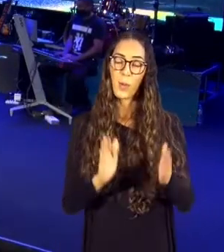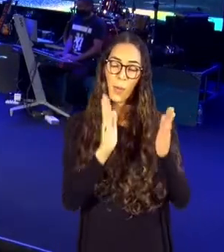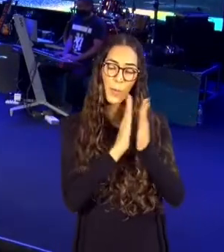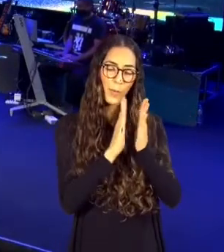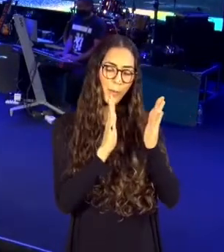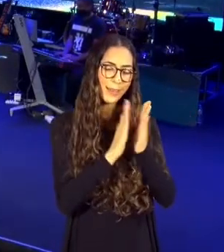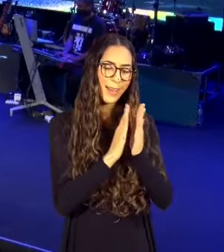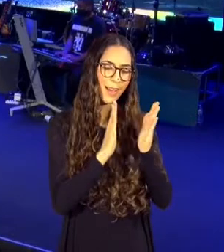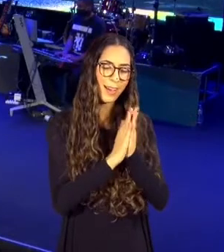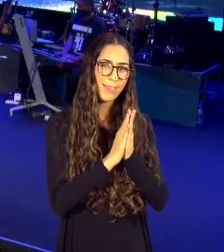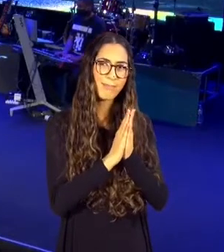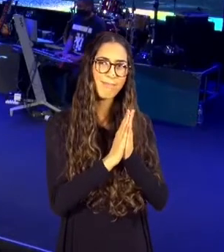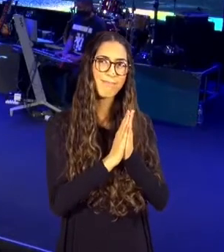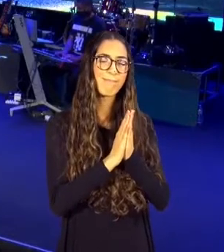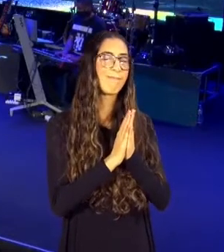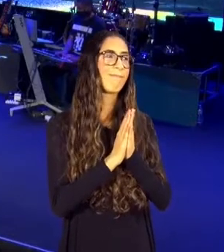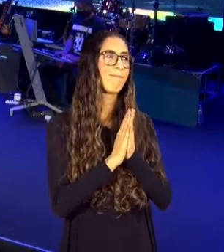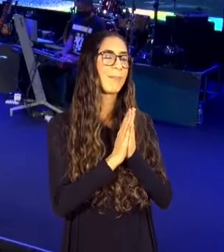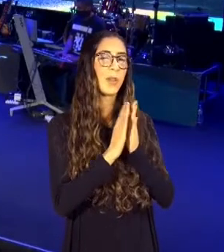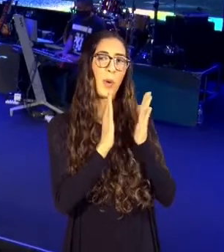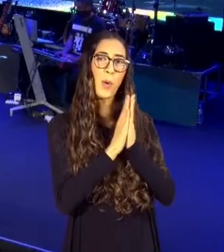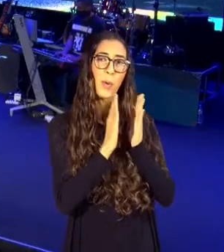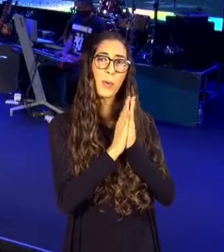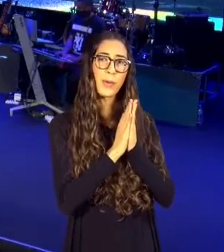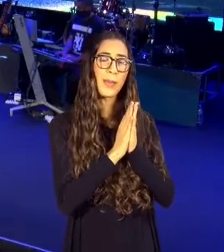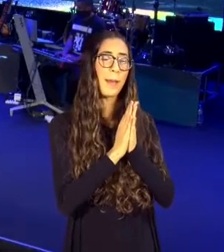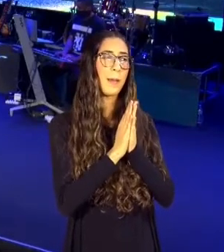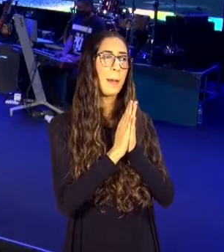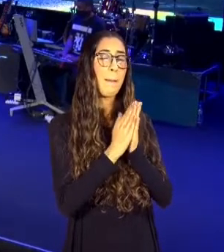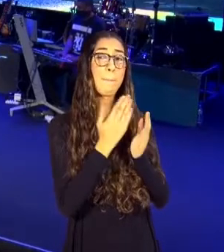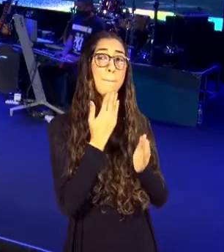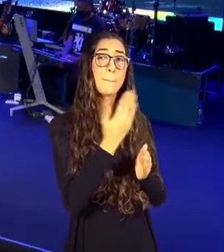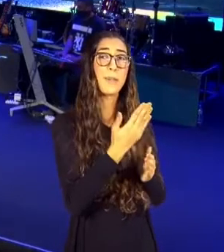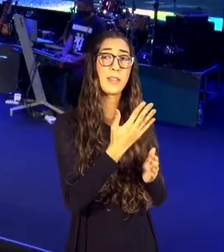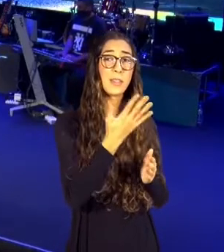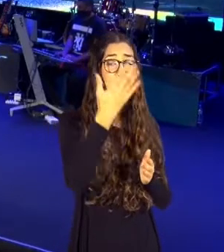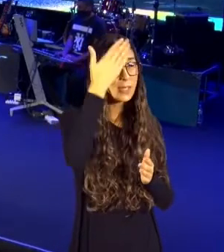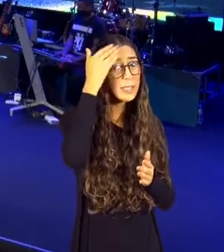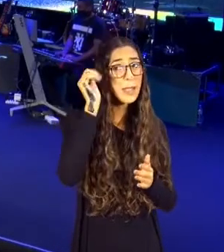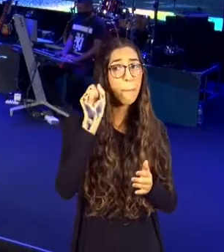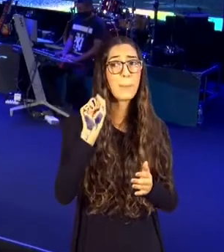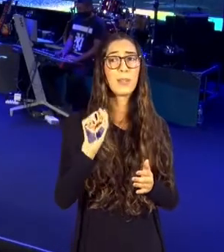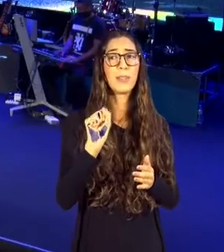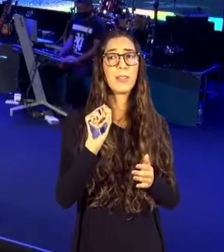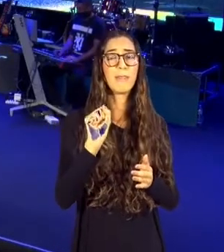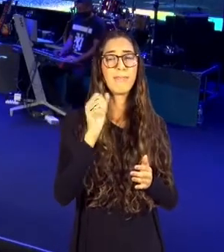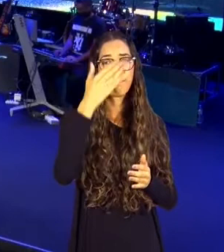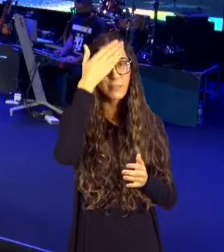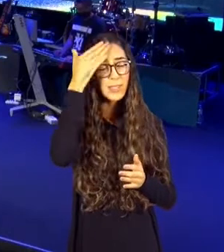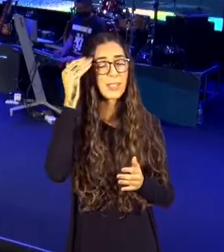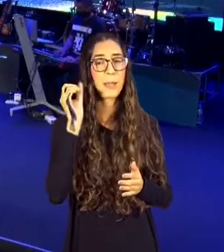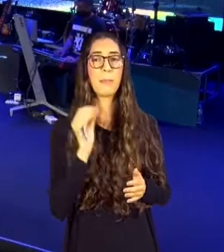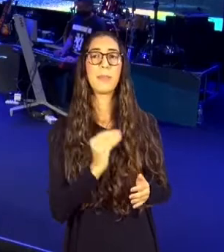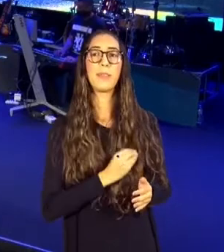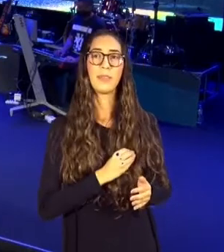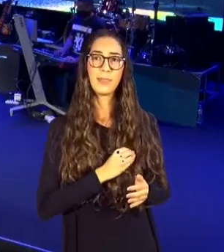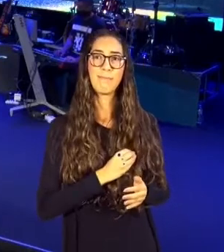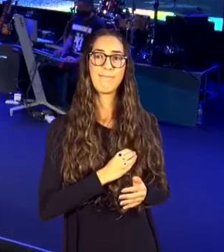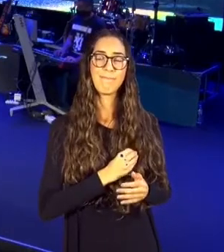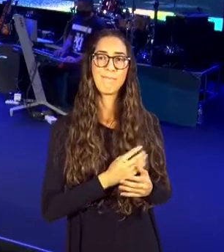buscar a sabedoria de Deus. Fala, Senhor, eu não aceito essa situação, eu não quero sucumbir, eu não quero que esses pensamentos me deixem